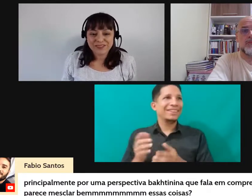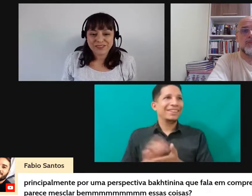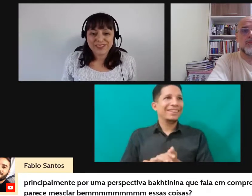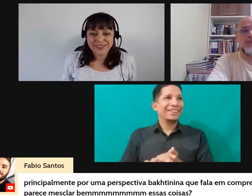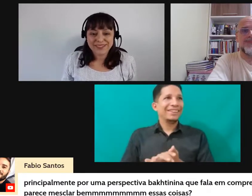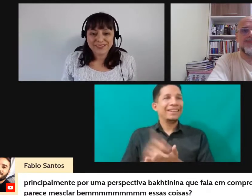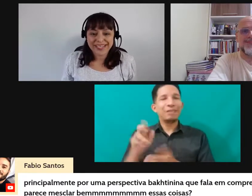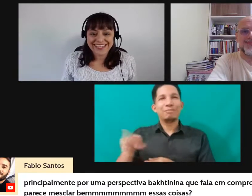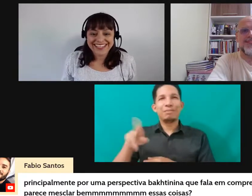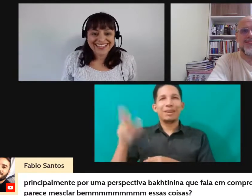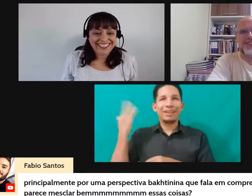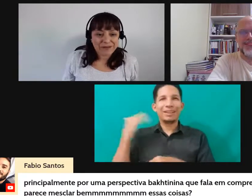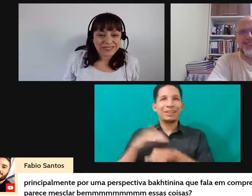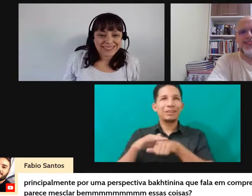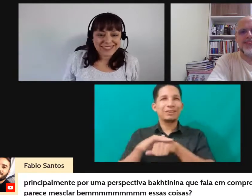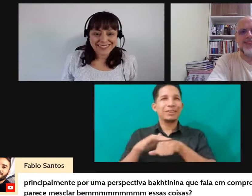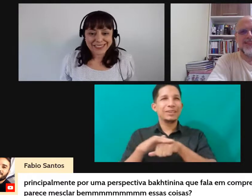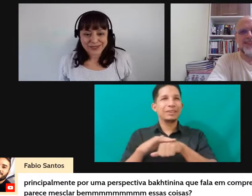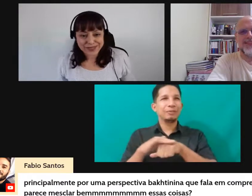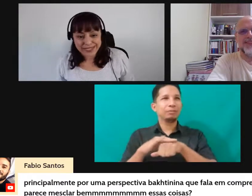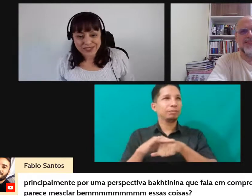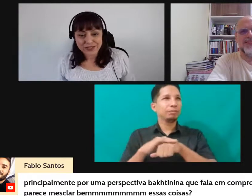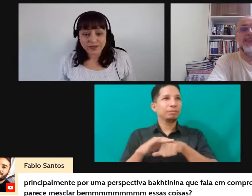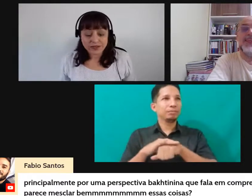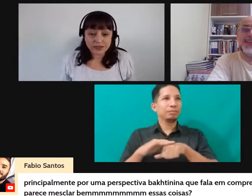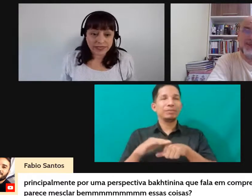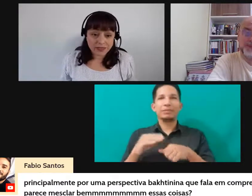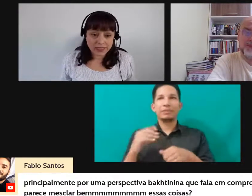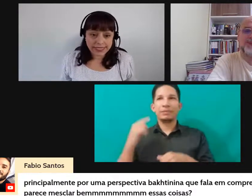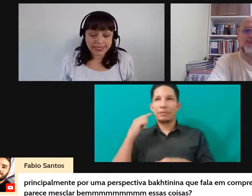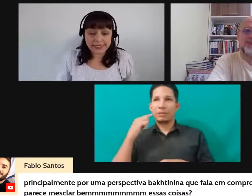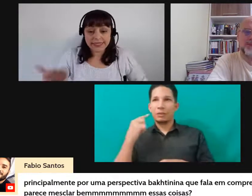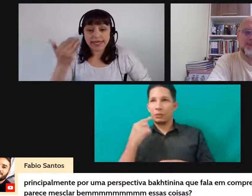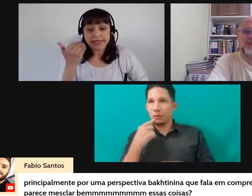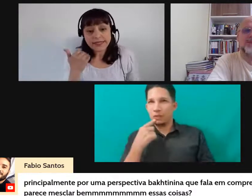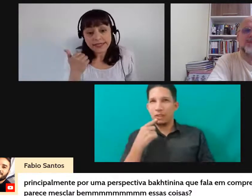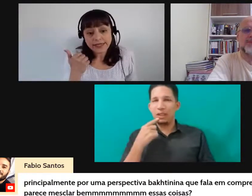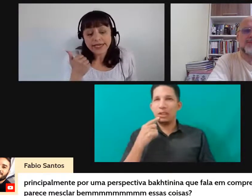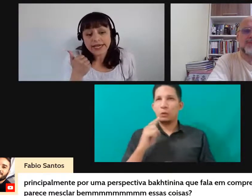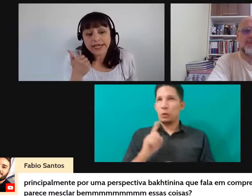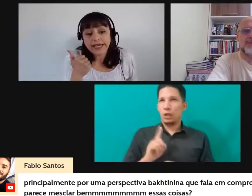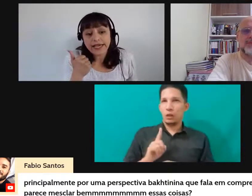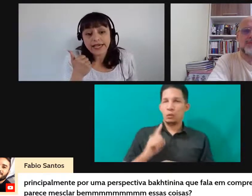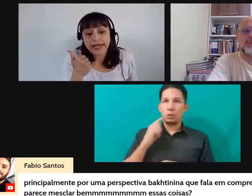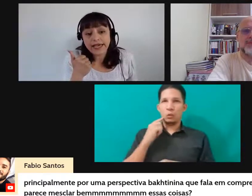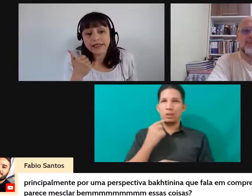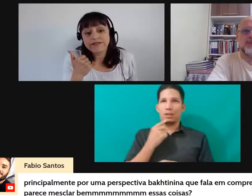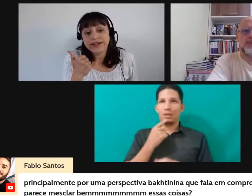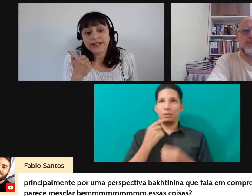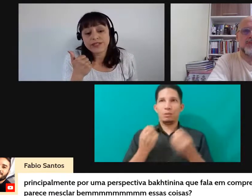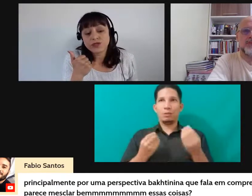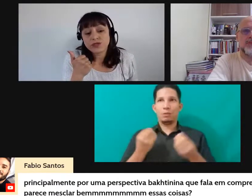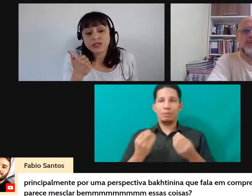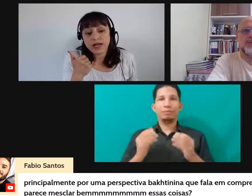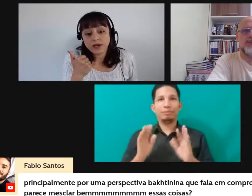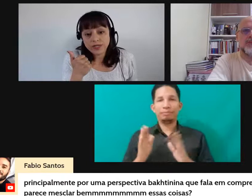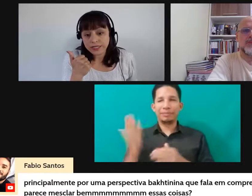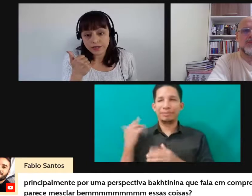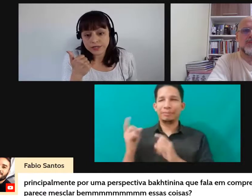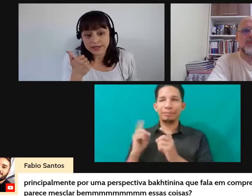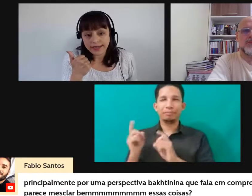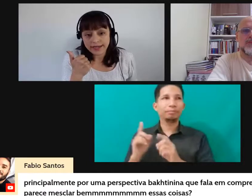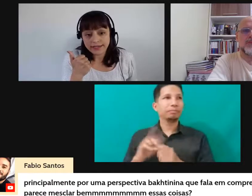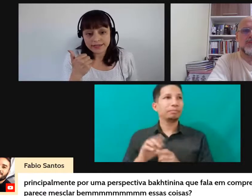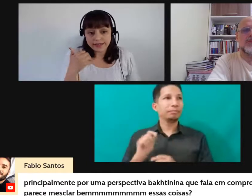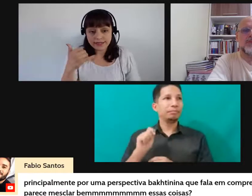que a gente estava falando, né? Da presença da surdez ou não da surdez. E aí, ela faz o sinal em